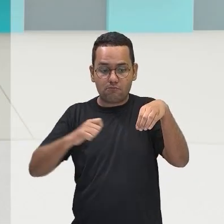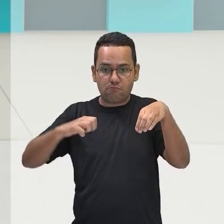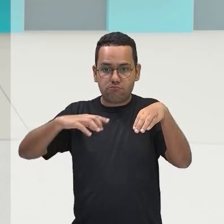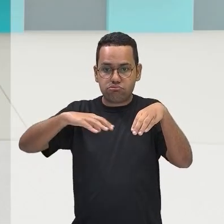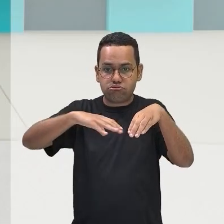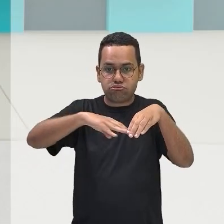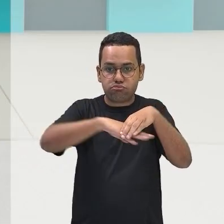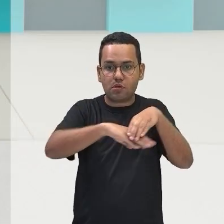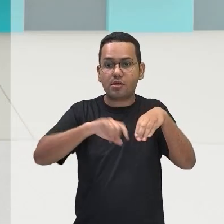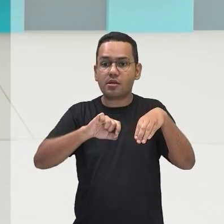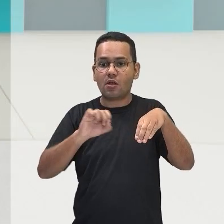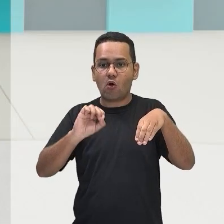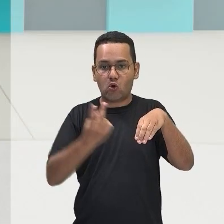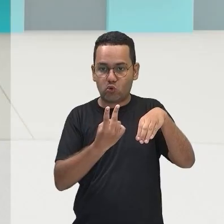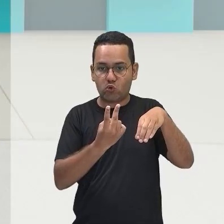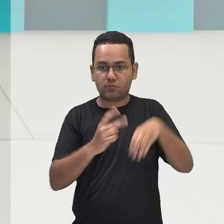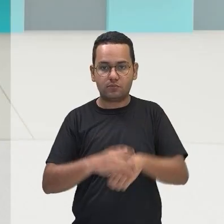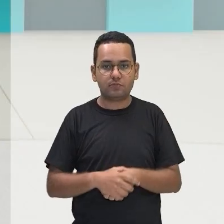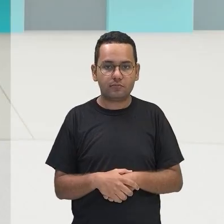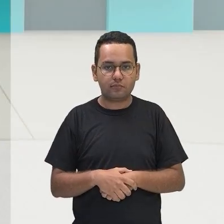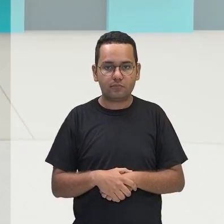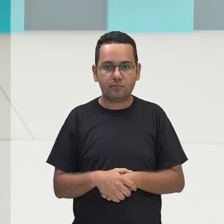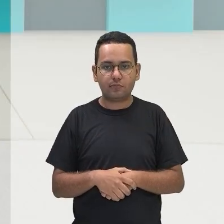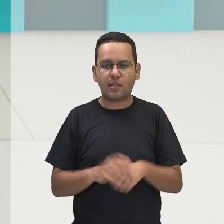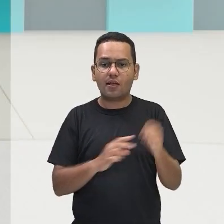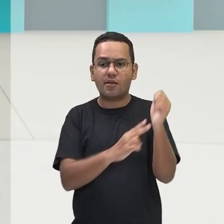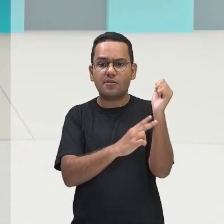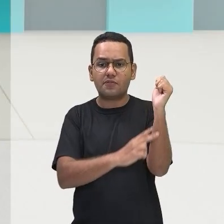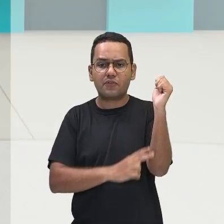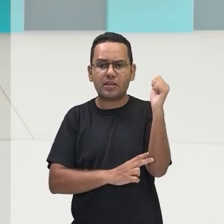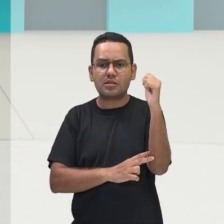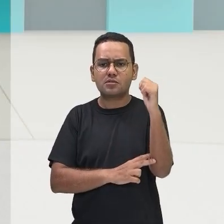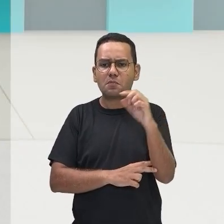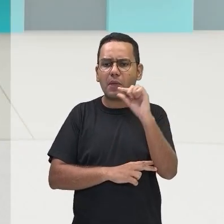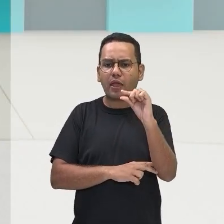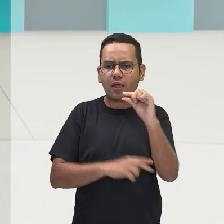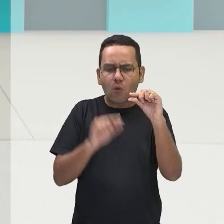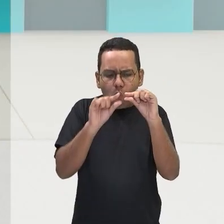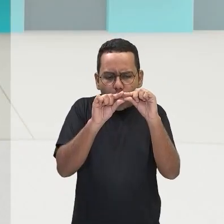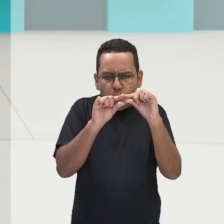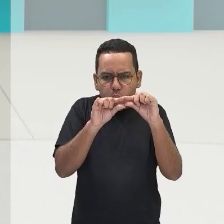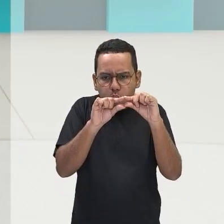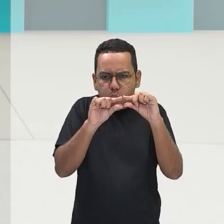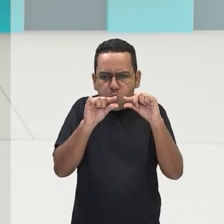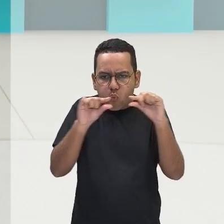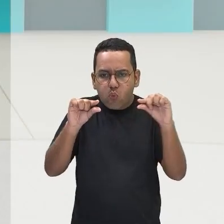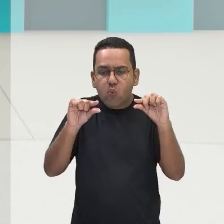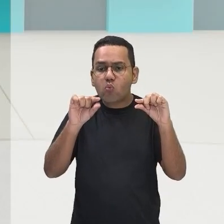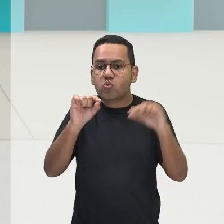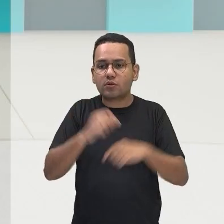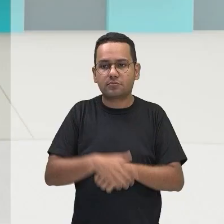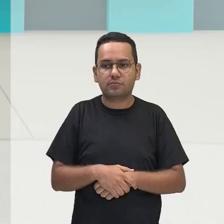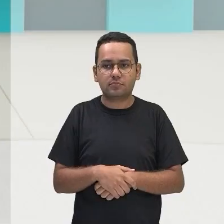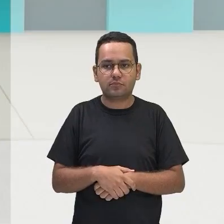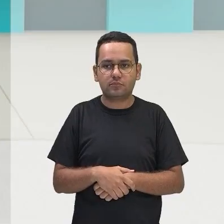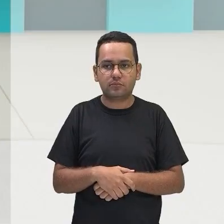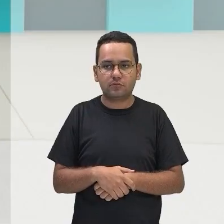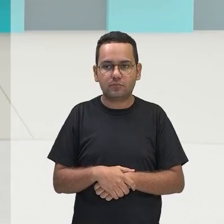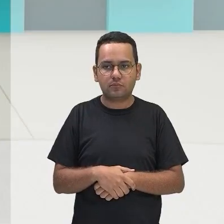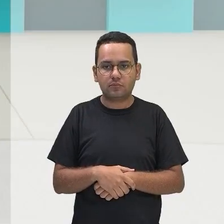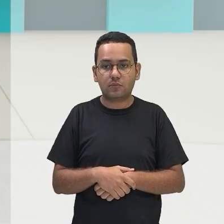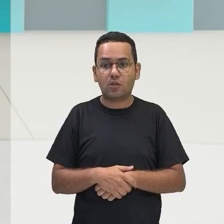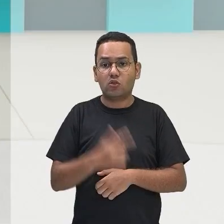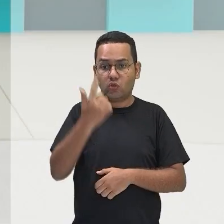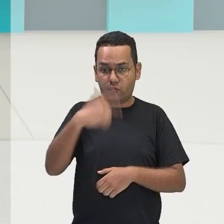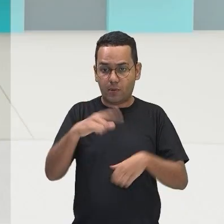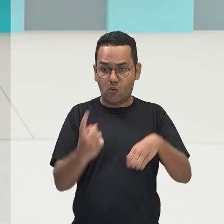em oxigênio. E as veias já são as menores, normalmente são as que trazem o